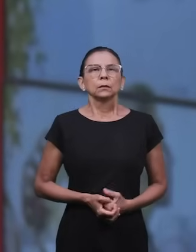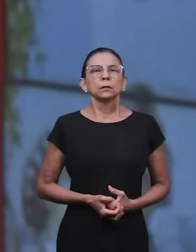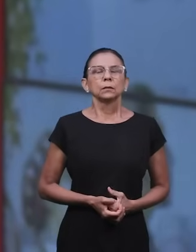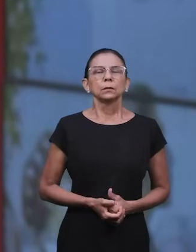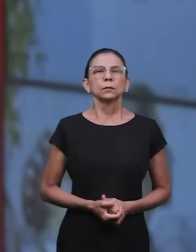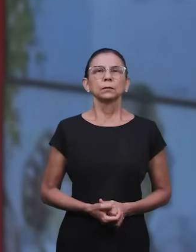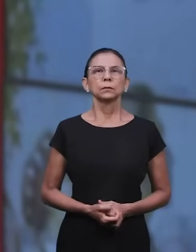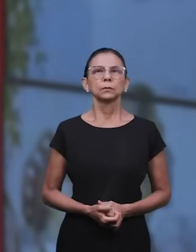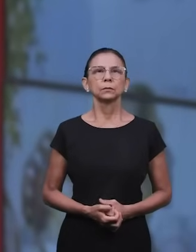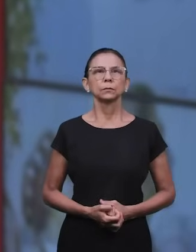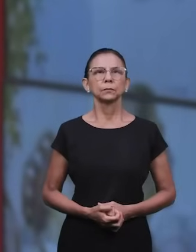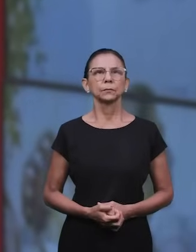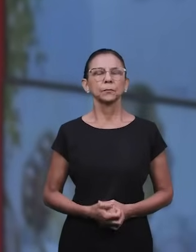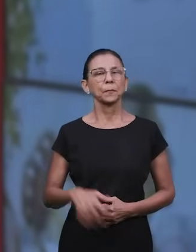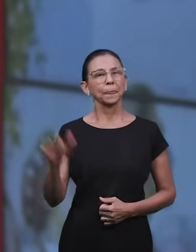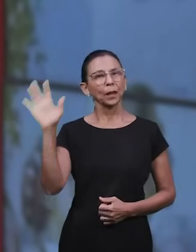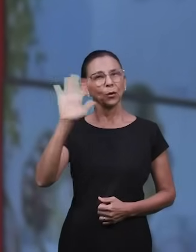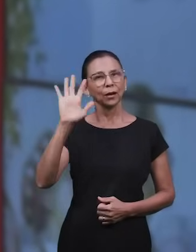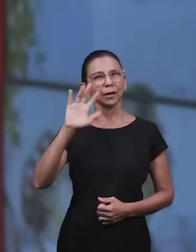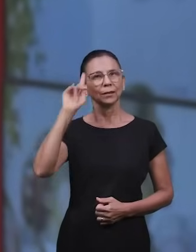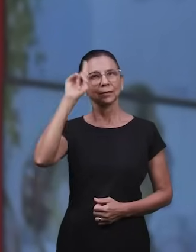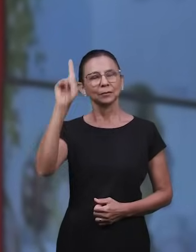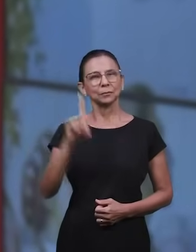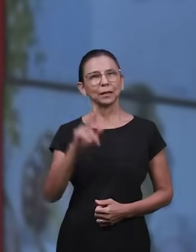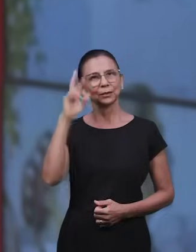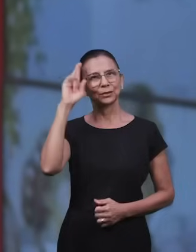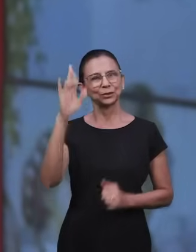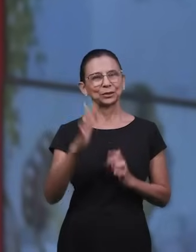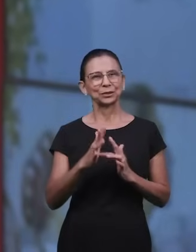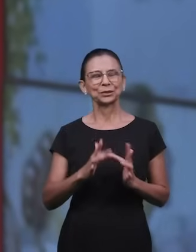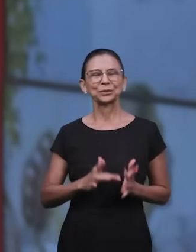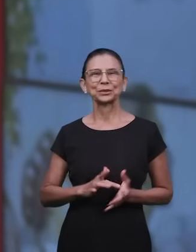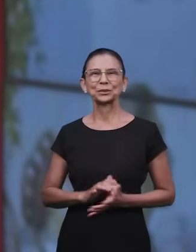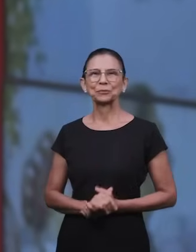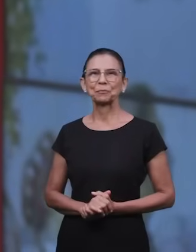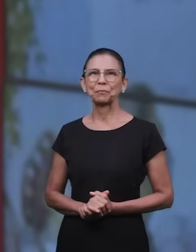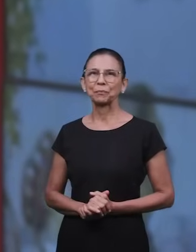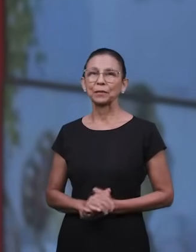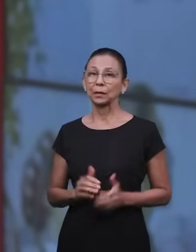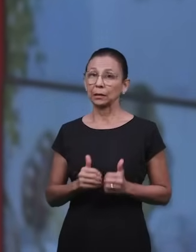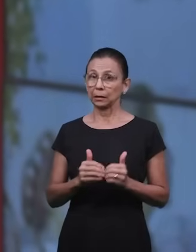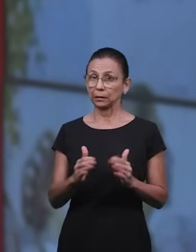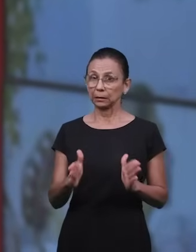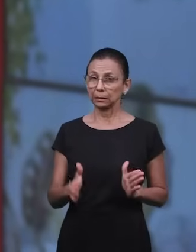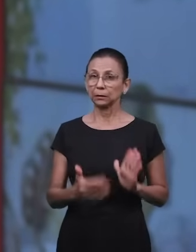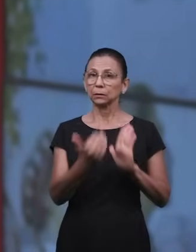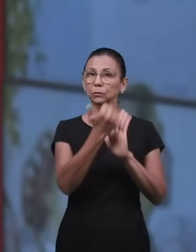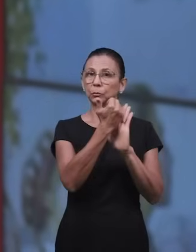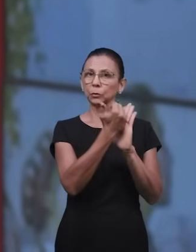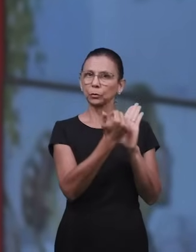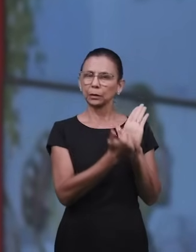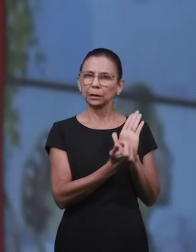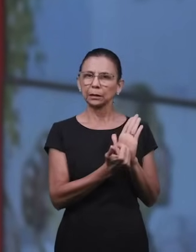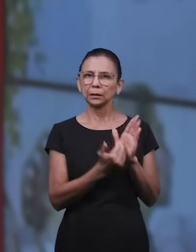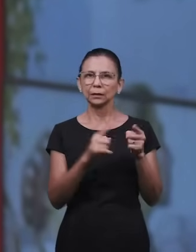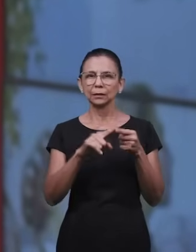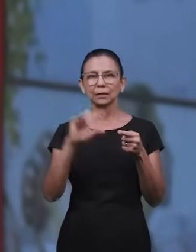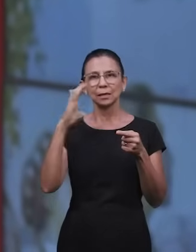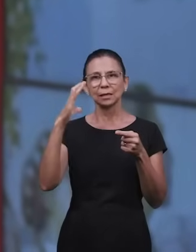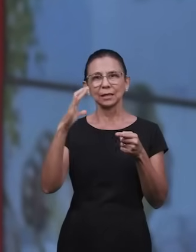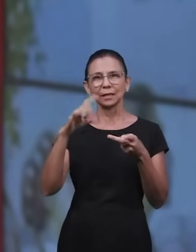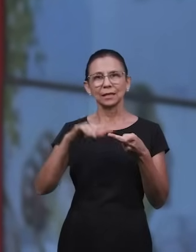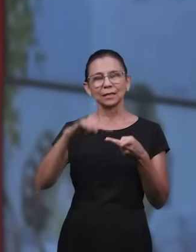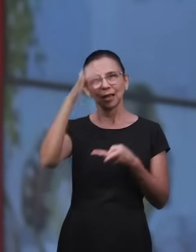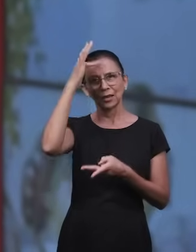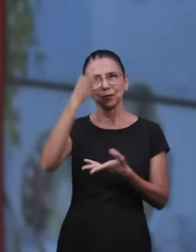Olá, irmãos, a paz do Senhor Jesus. Nós estamos iniciando mais um programa Ciência e Fé da Igreja Cristã Maranata. E